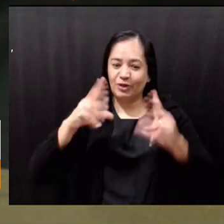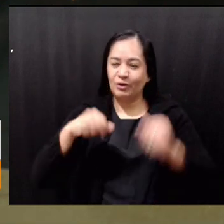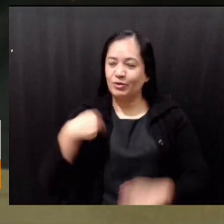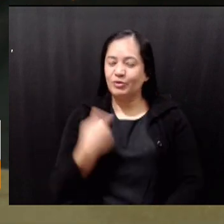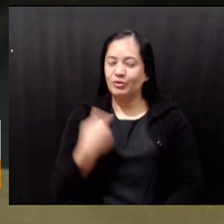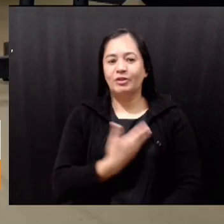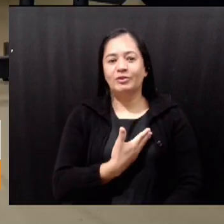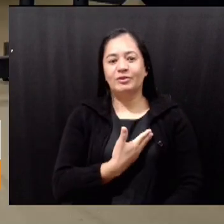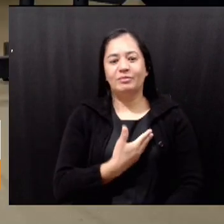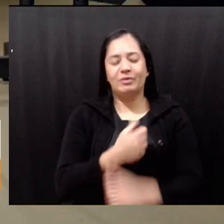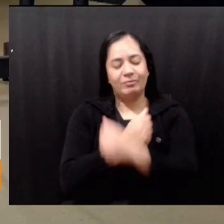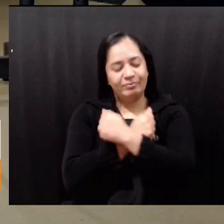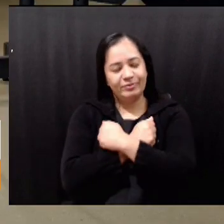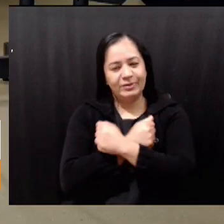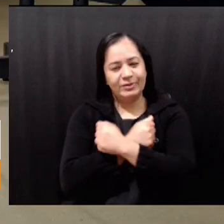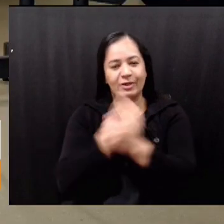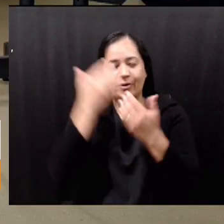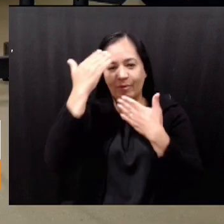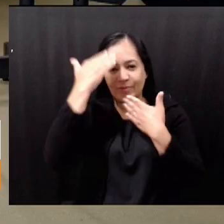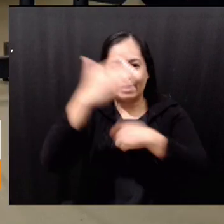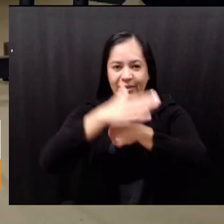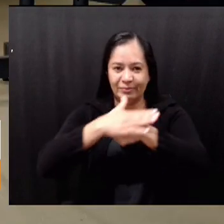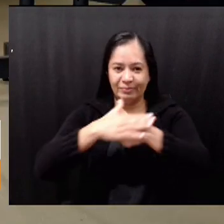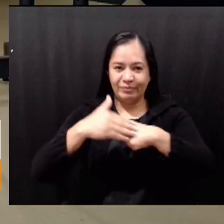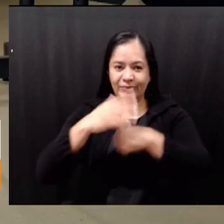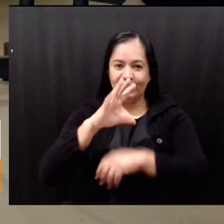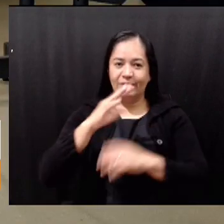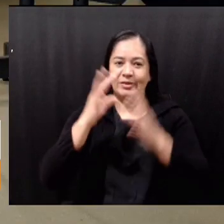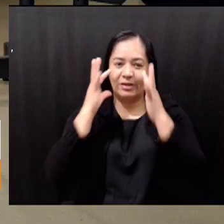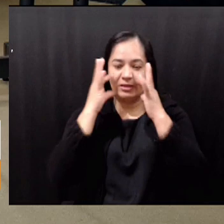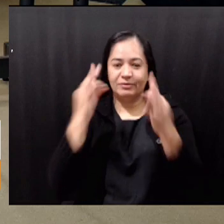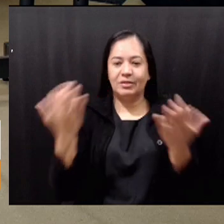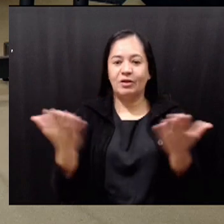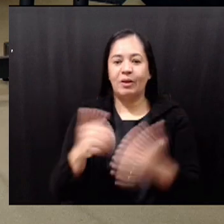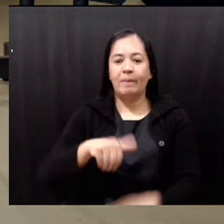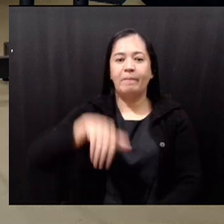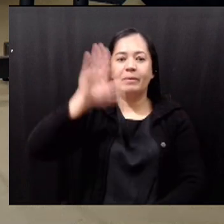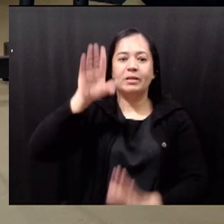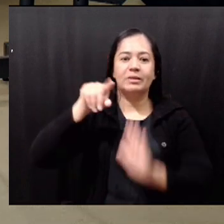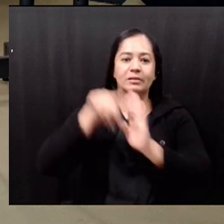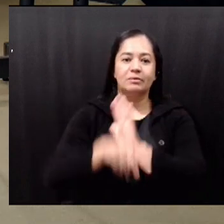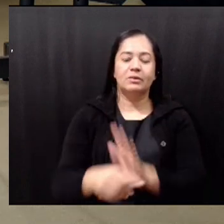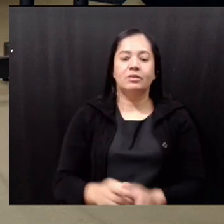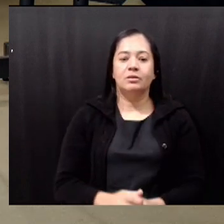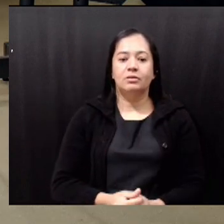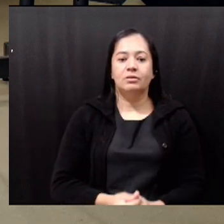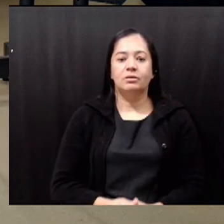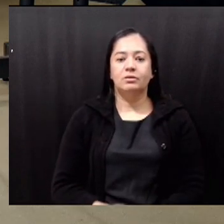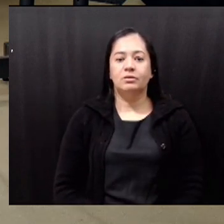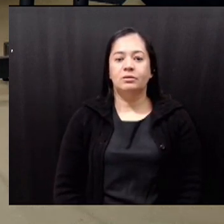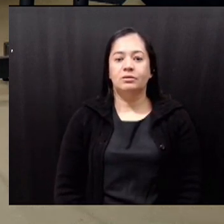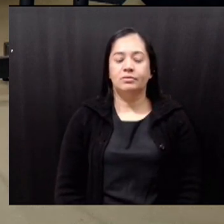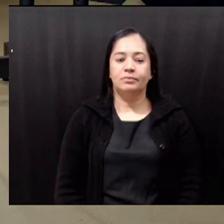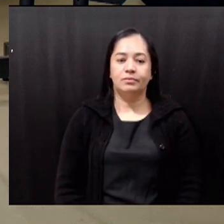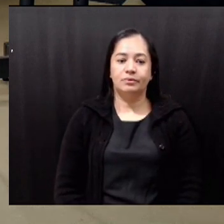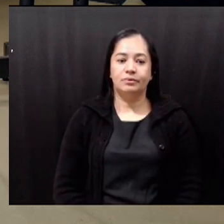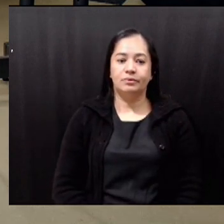da audiência. E vamos lá, 9:05, temos mais perguntas? Pode colocar na tela, por favor, produção? O que temos